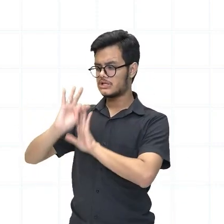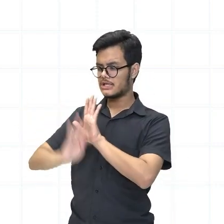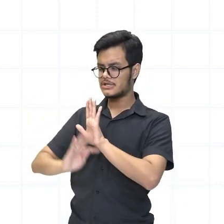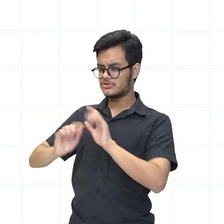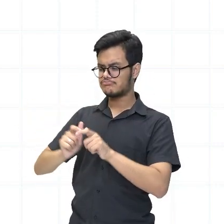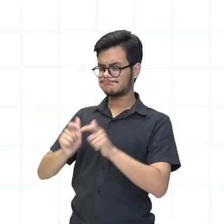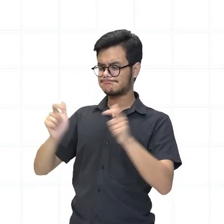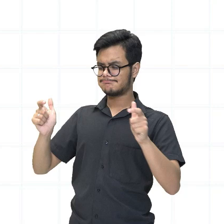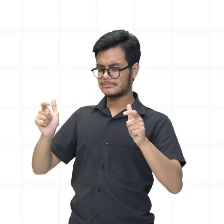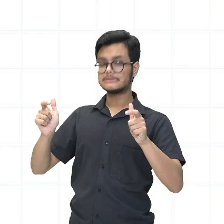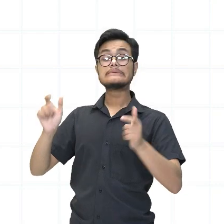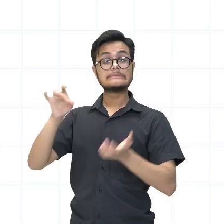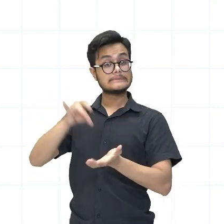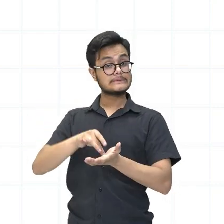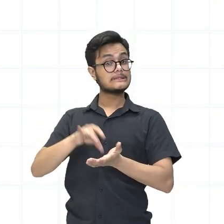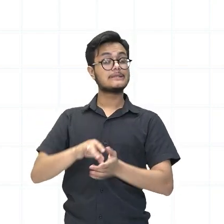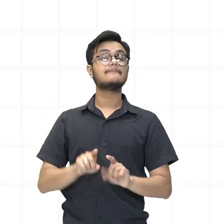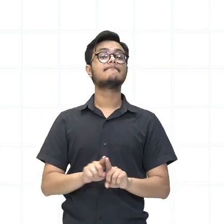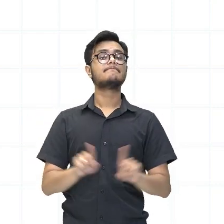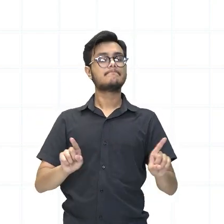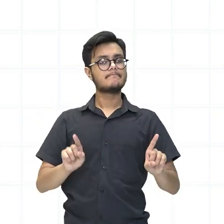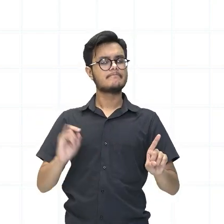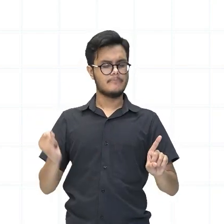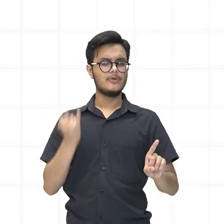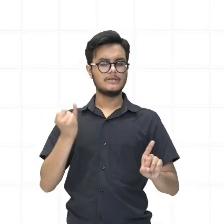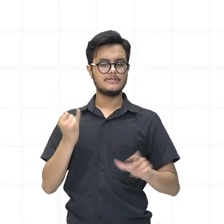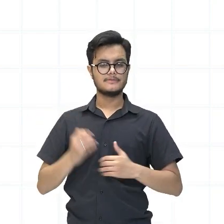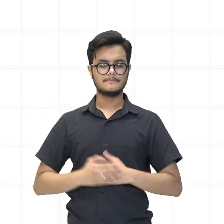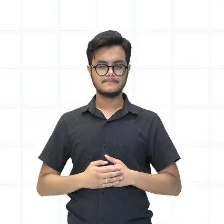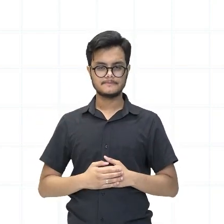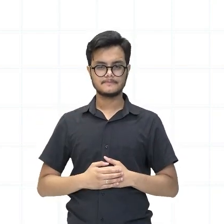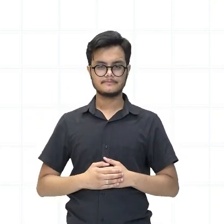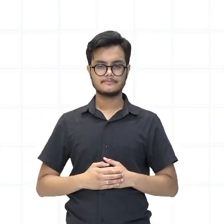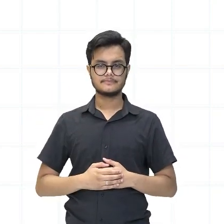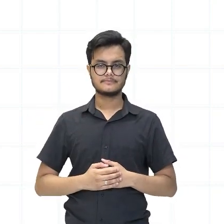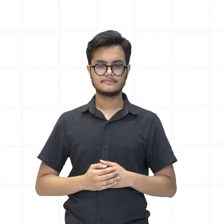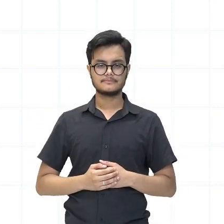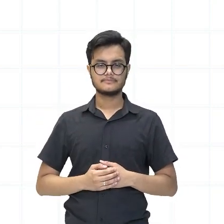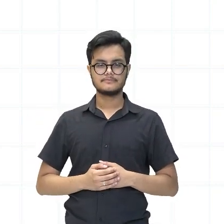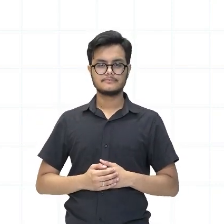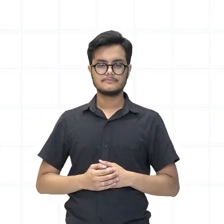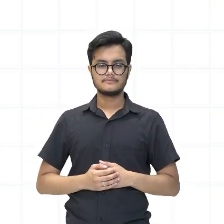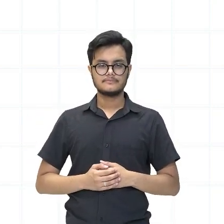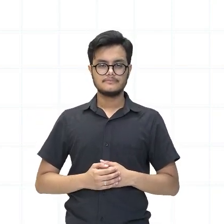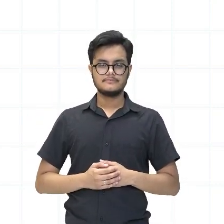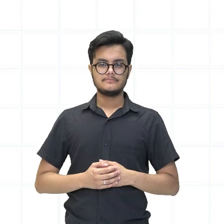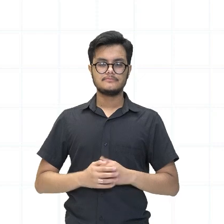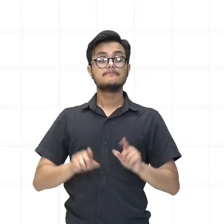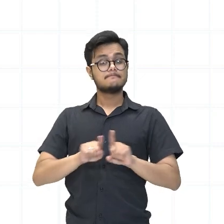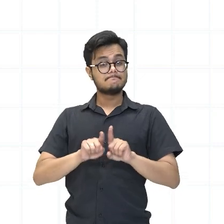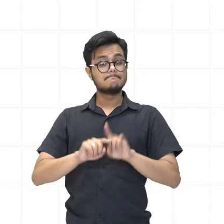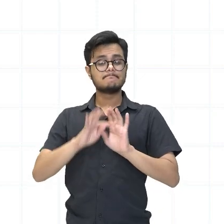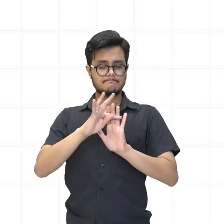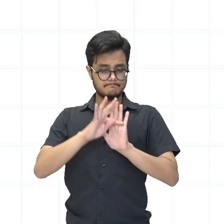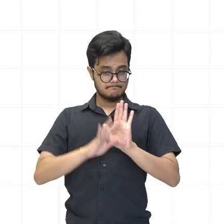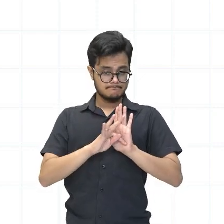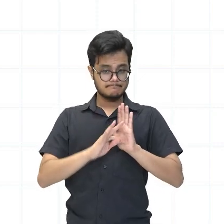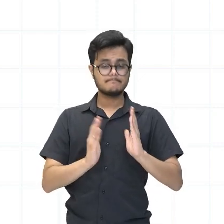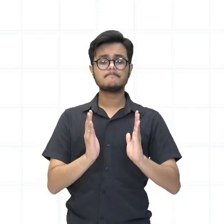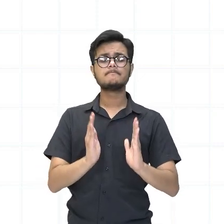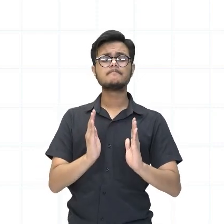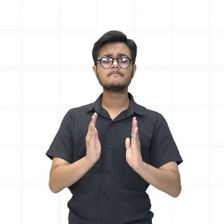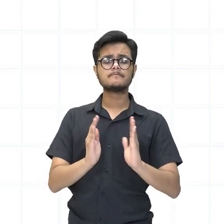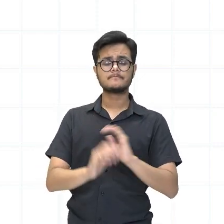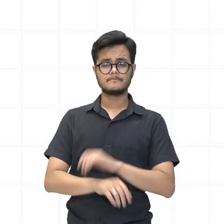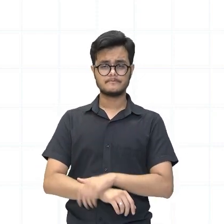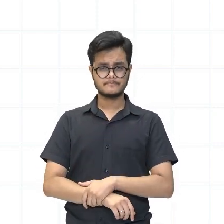um texto que realmente é extenso. E observem também que nesse texto, no corpo da nossa reportagem, nós